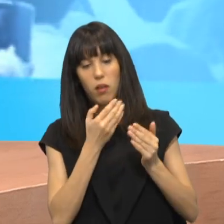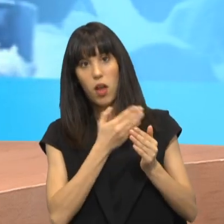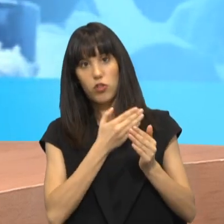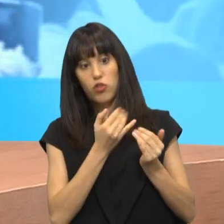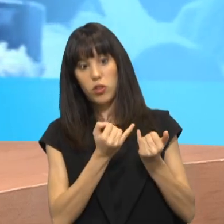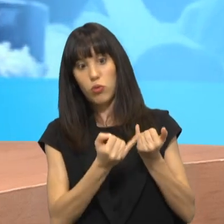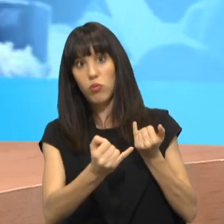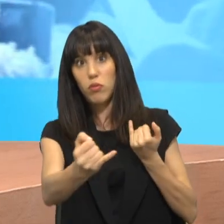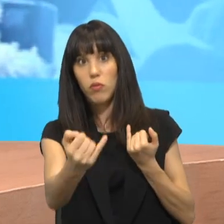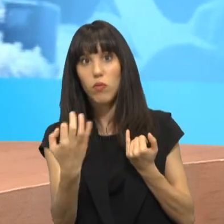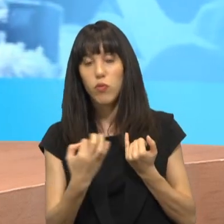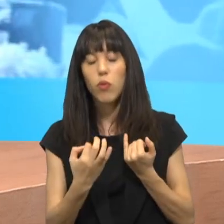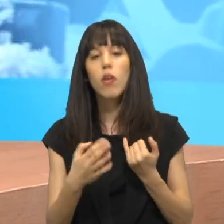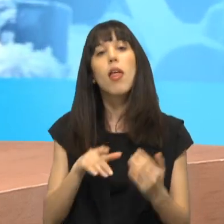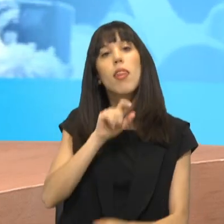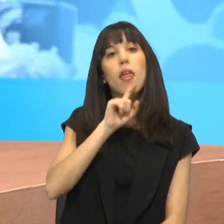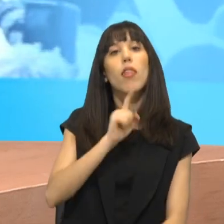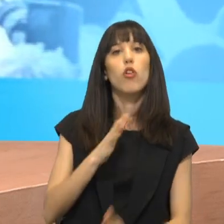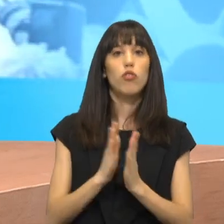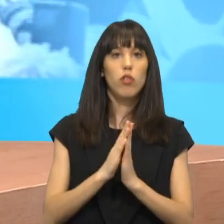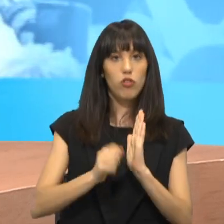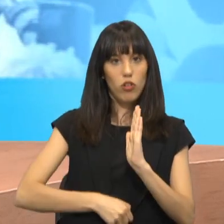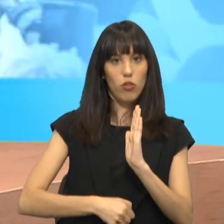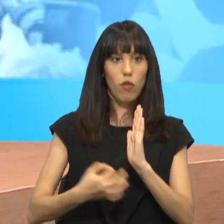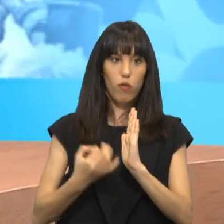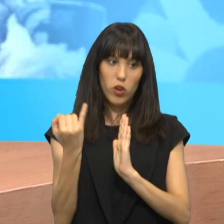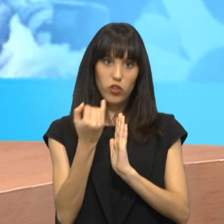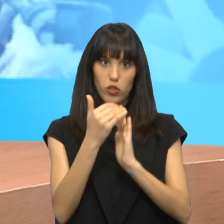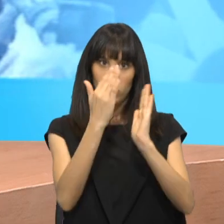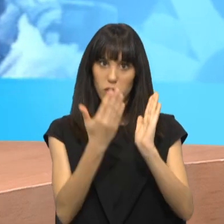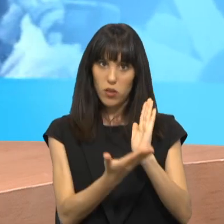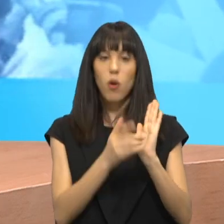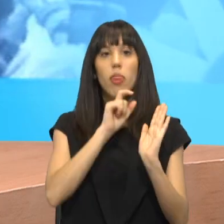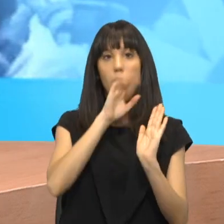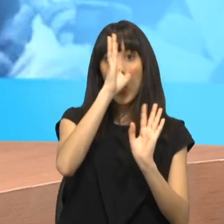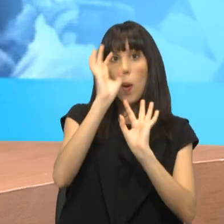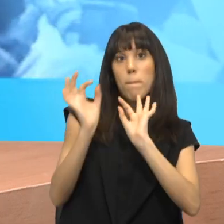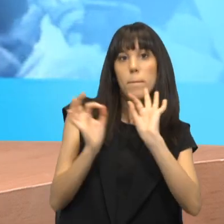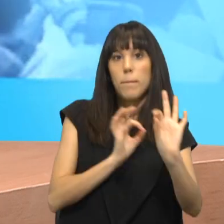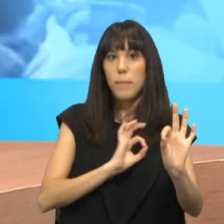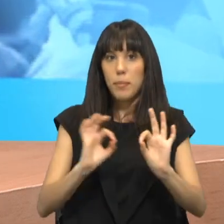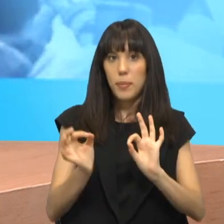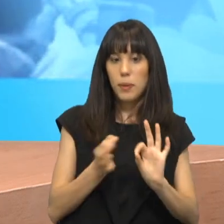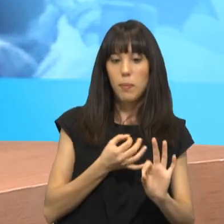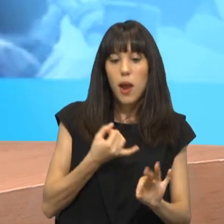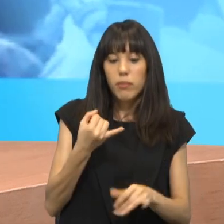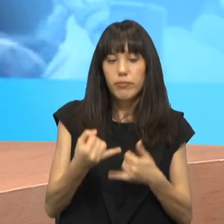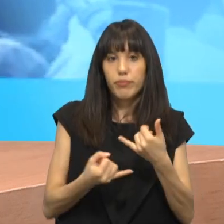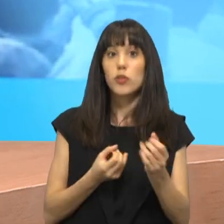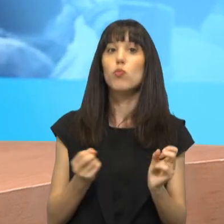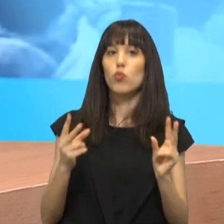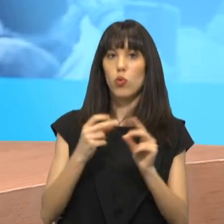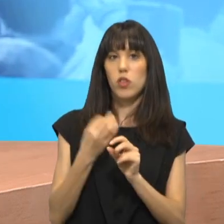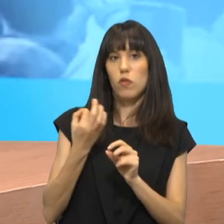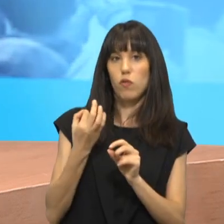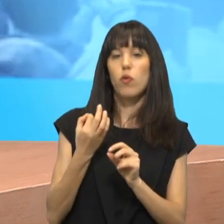acabou por permitir que a Igreja Católica, do ponto de vista institucional, também se fosse preparando apenas mudanças de lideranças,